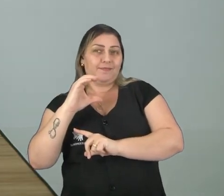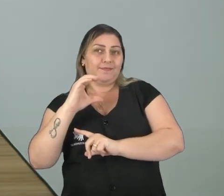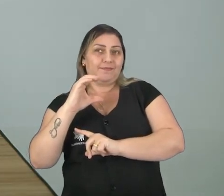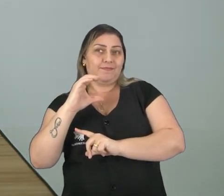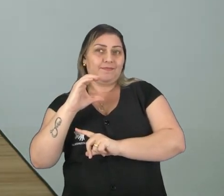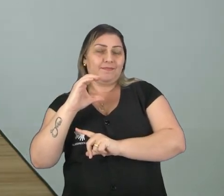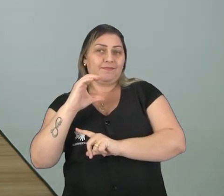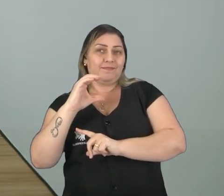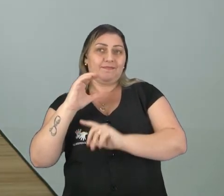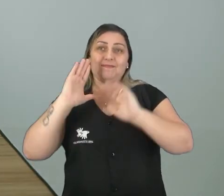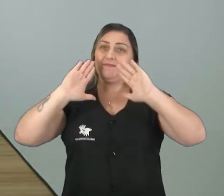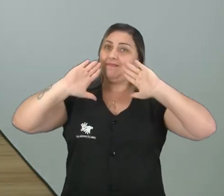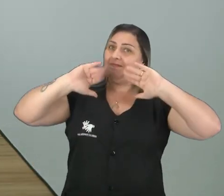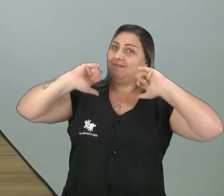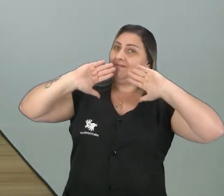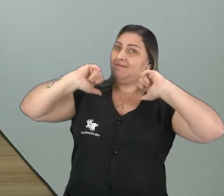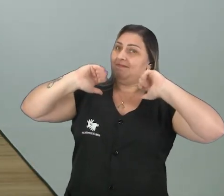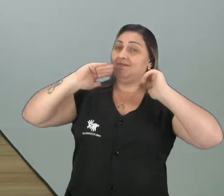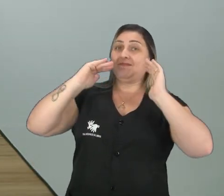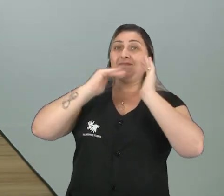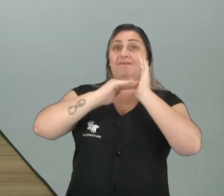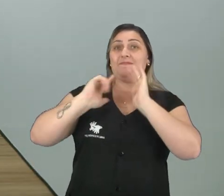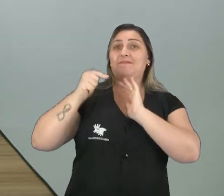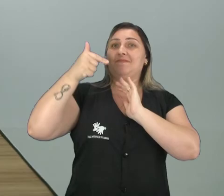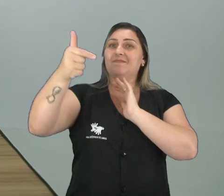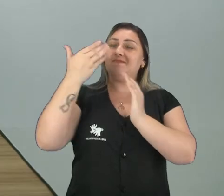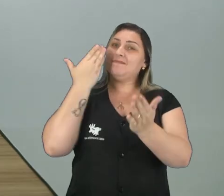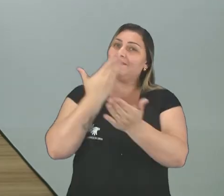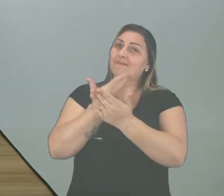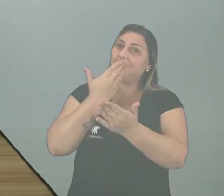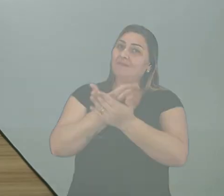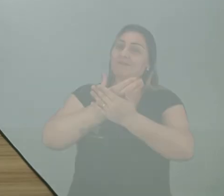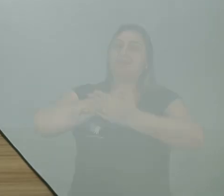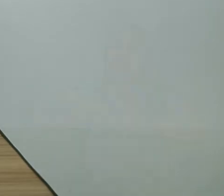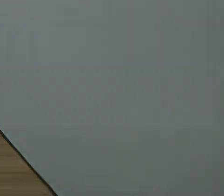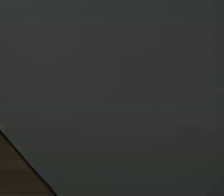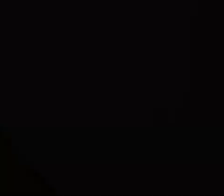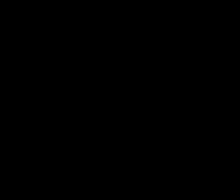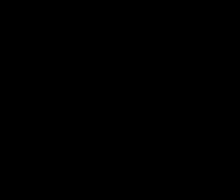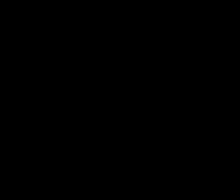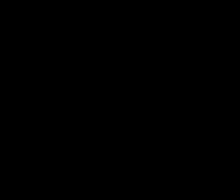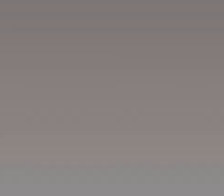Eduque. Tchau, tchau! Até a nossa próxima aula!